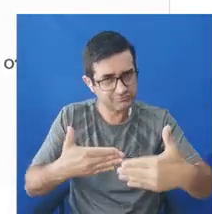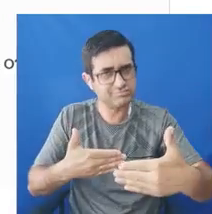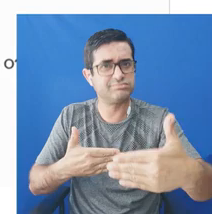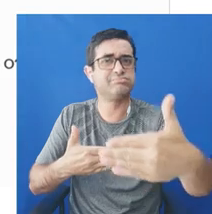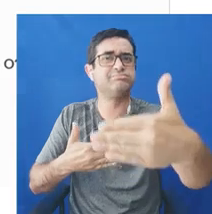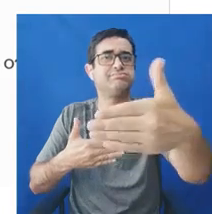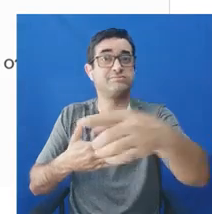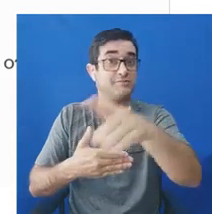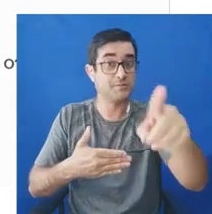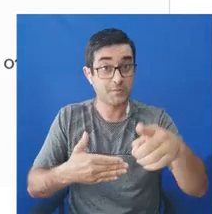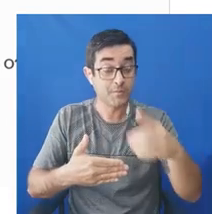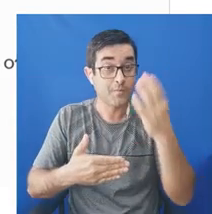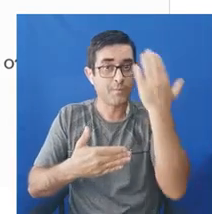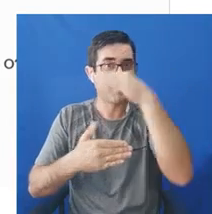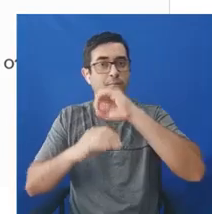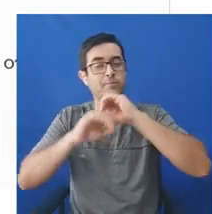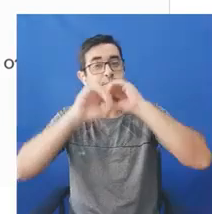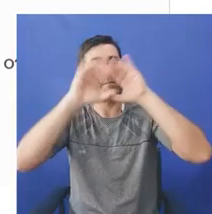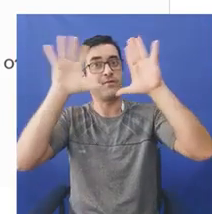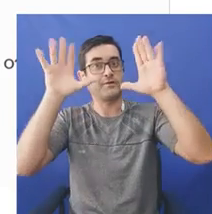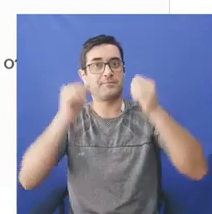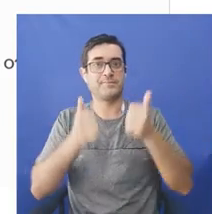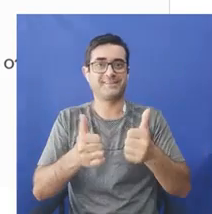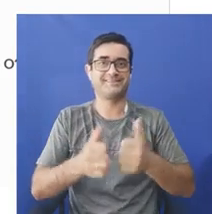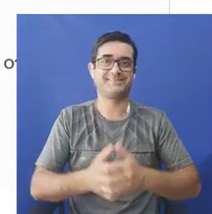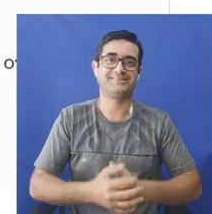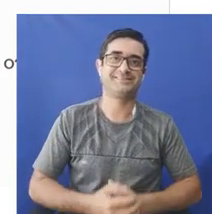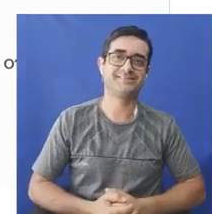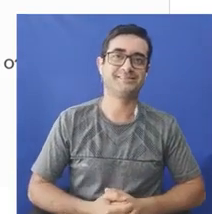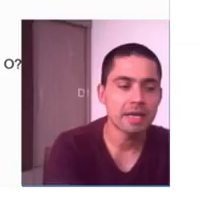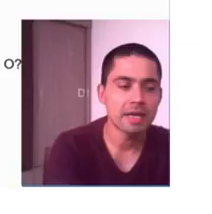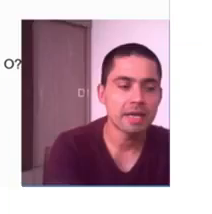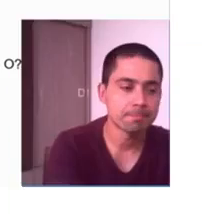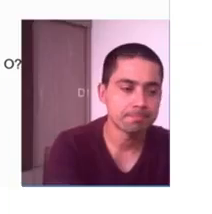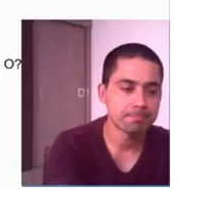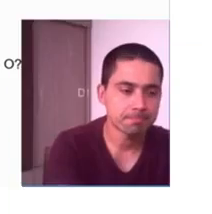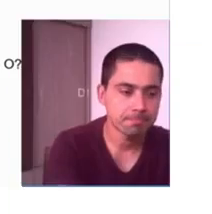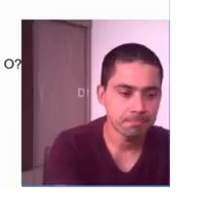para poder dar sequência, senão vocês podem ficar perdidos. Até mais!